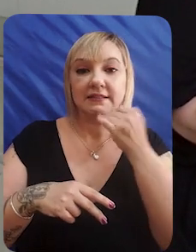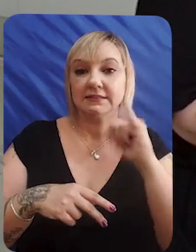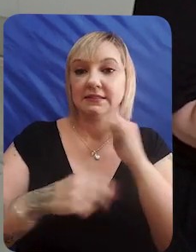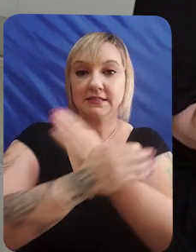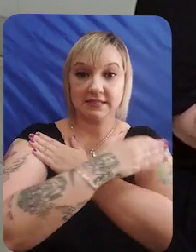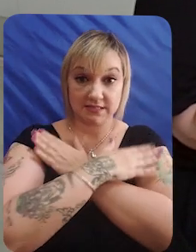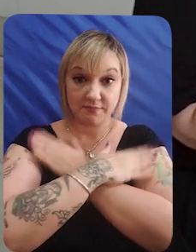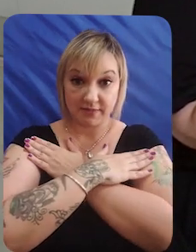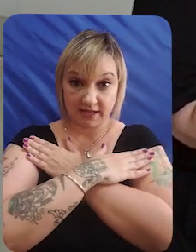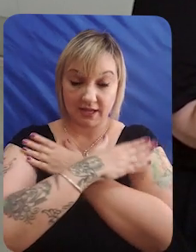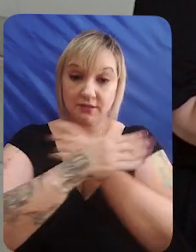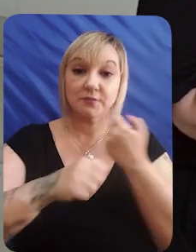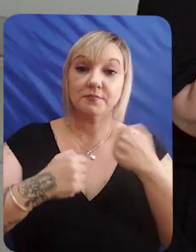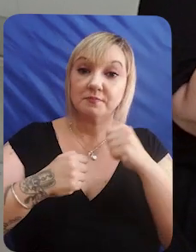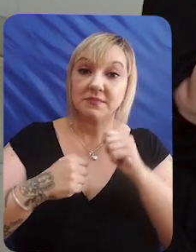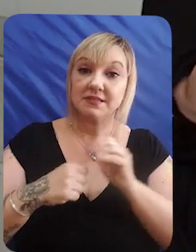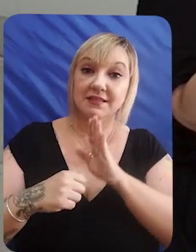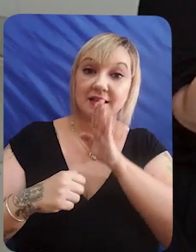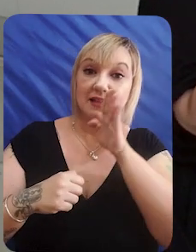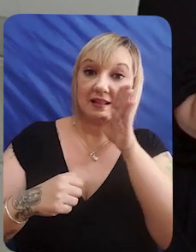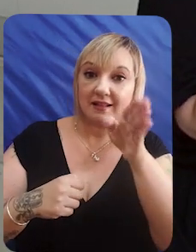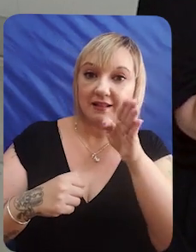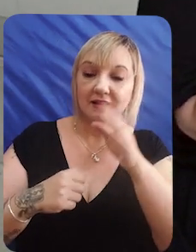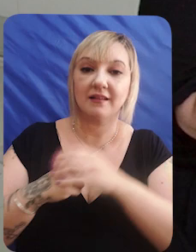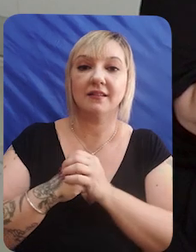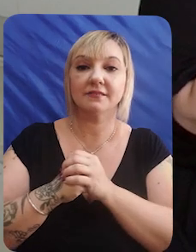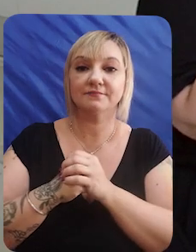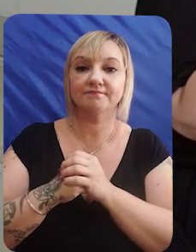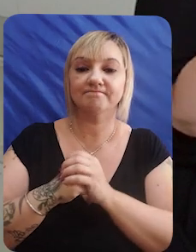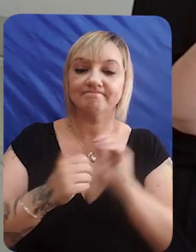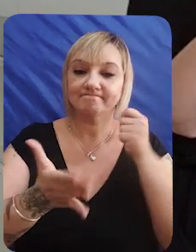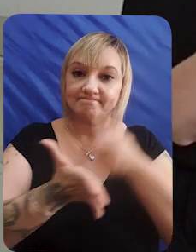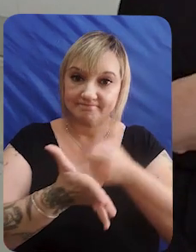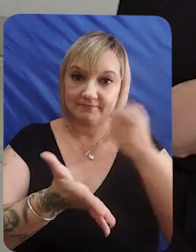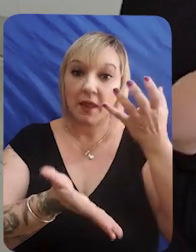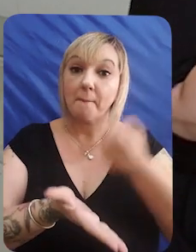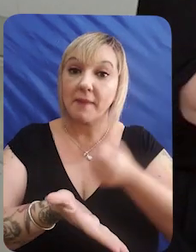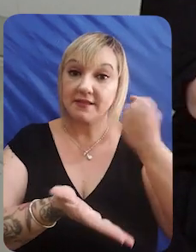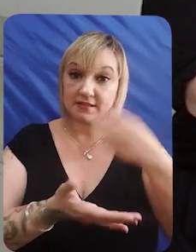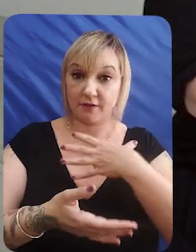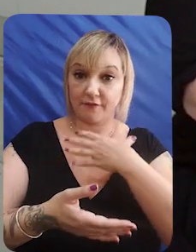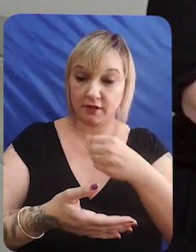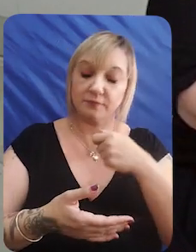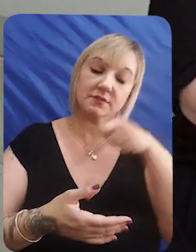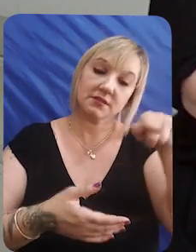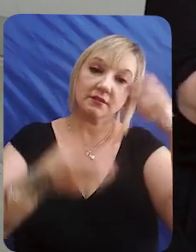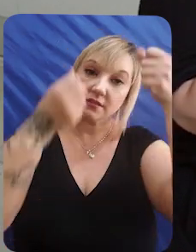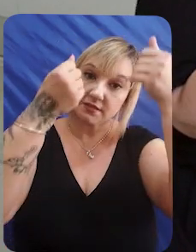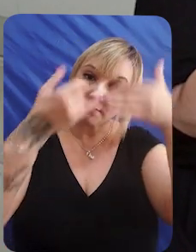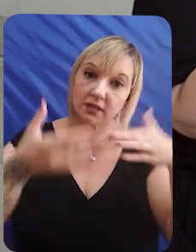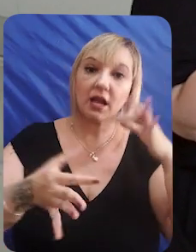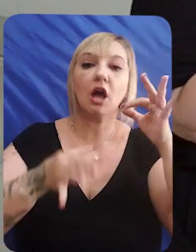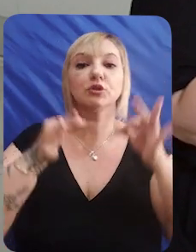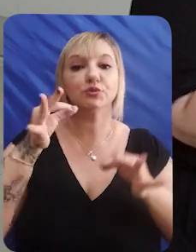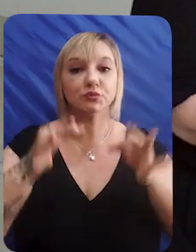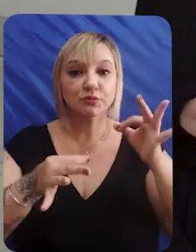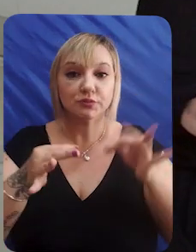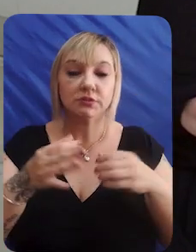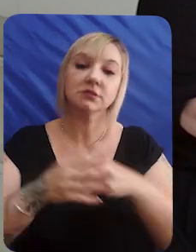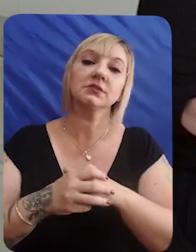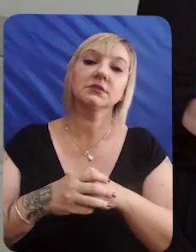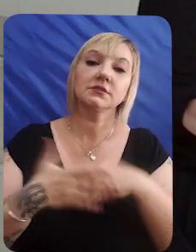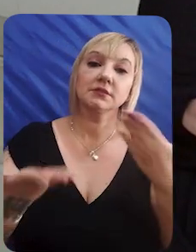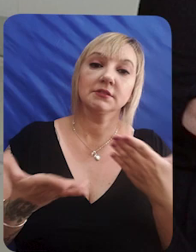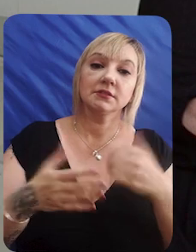sem um trabalho e paga a pensão para o filho, você tem que ir até o fórum, né? Explicar. E